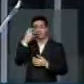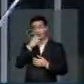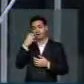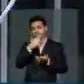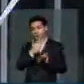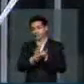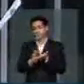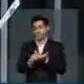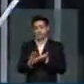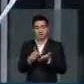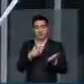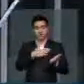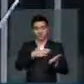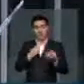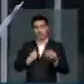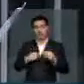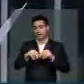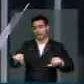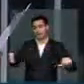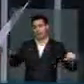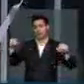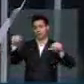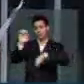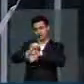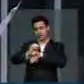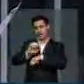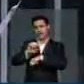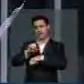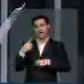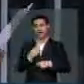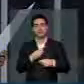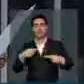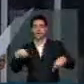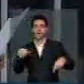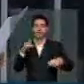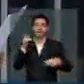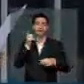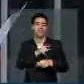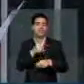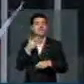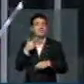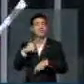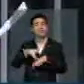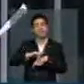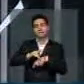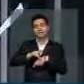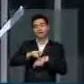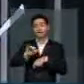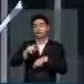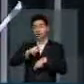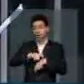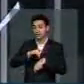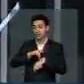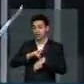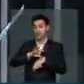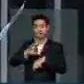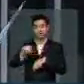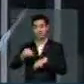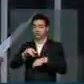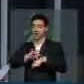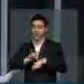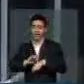samba da Minha Terra deixa a gente mole quando se dança todo mundo bole